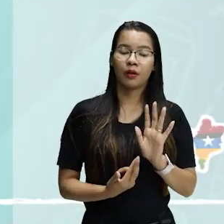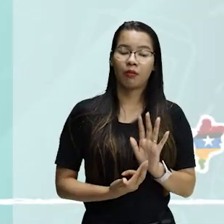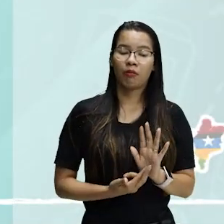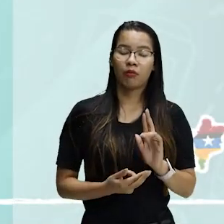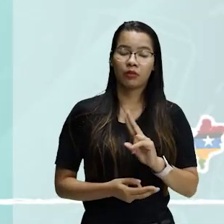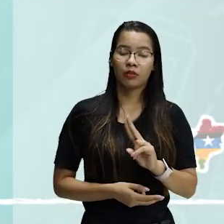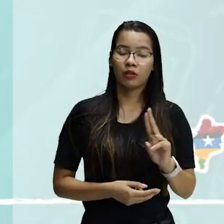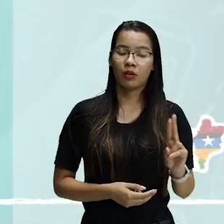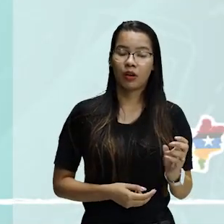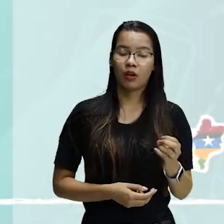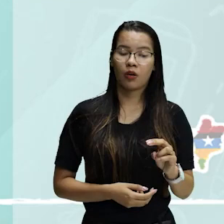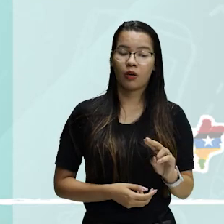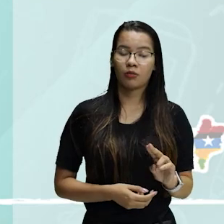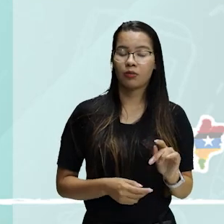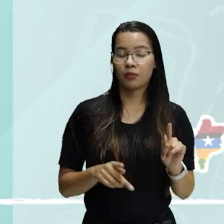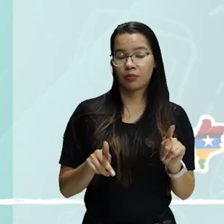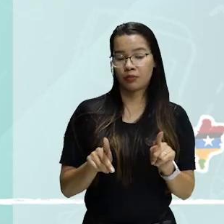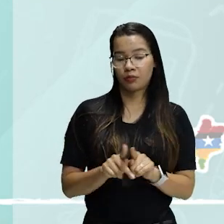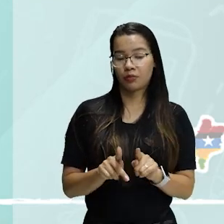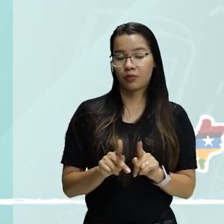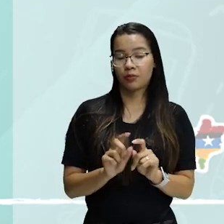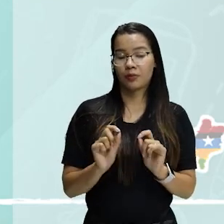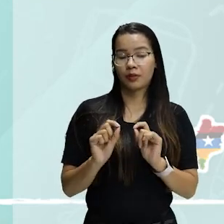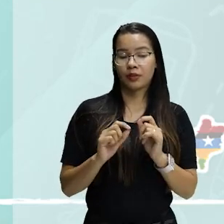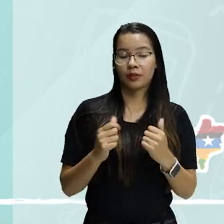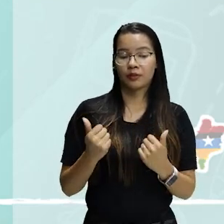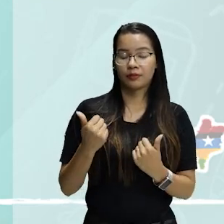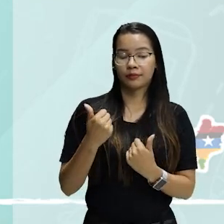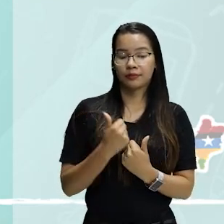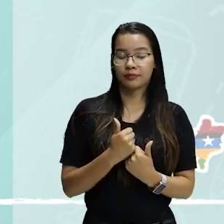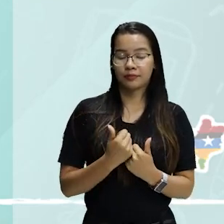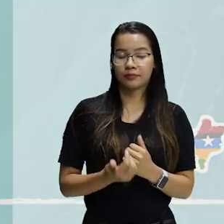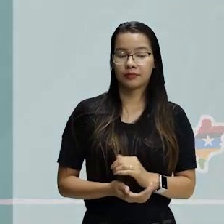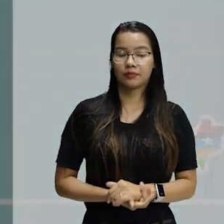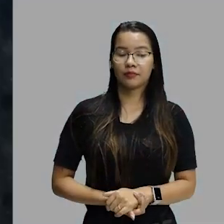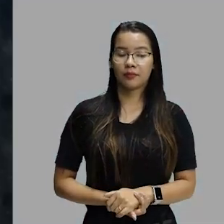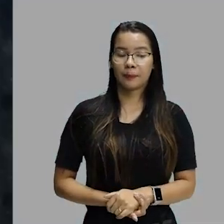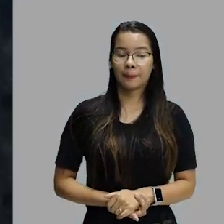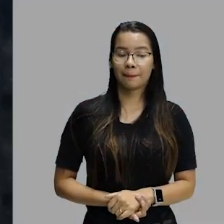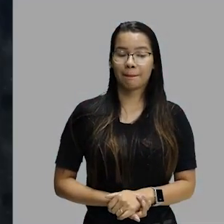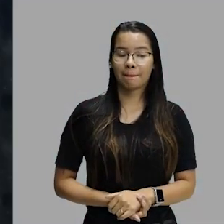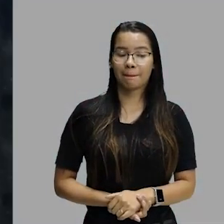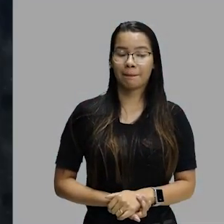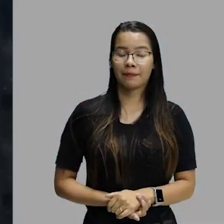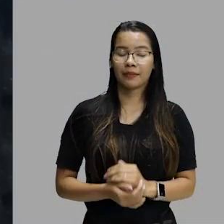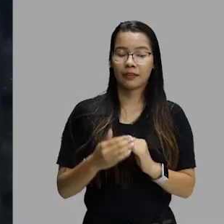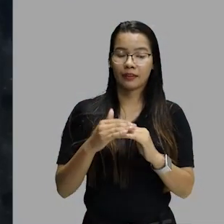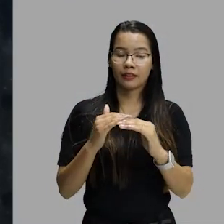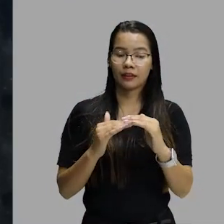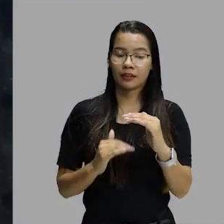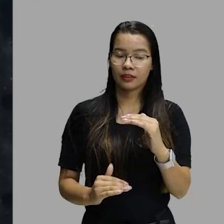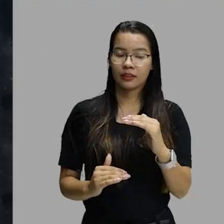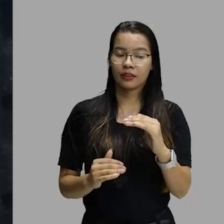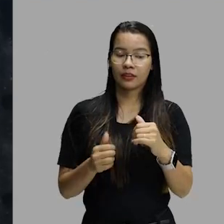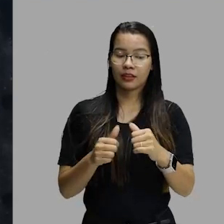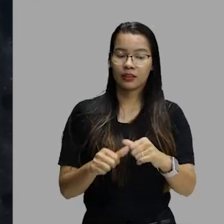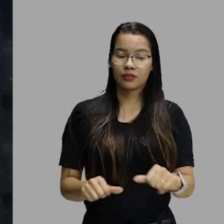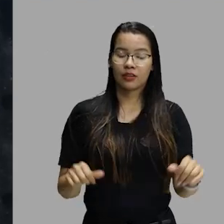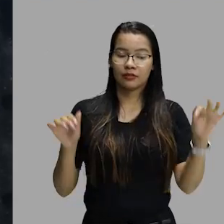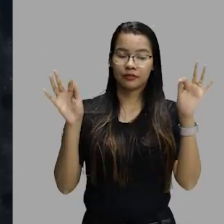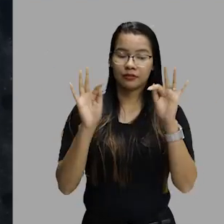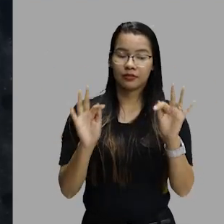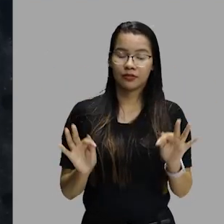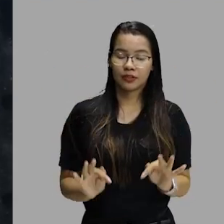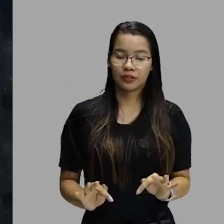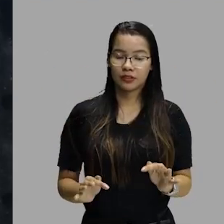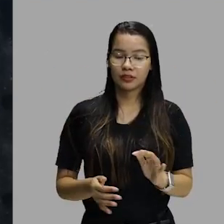nome ou pelo pronome que o substitui. No caso aí, ele. E mais embaixo eu coloquei assim, ó, está